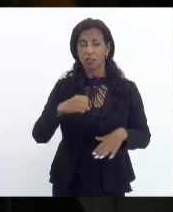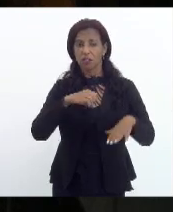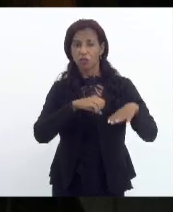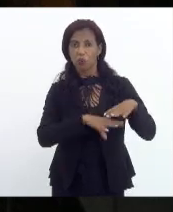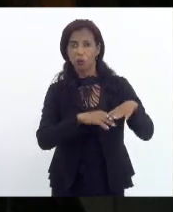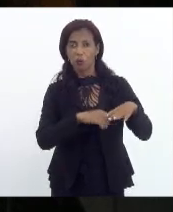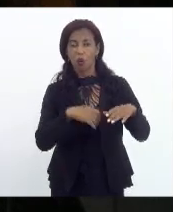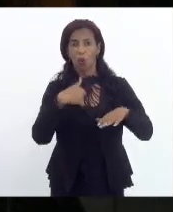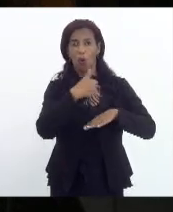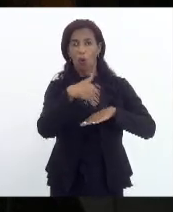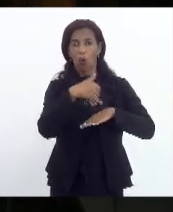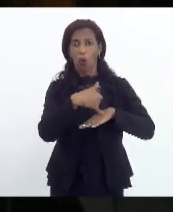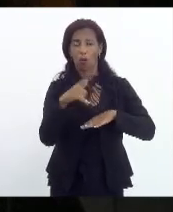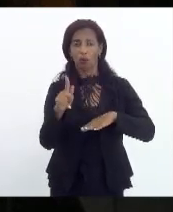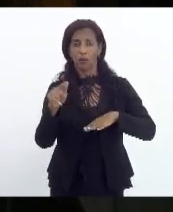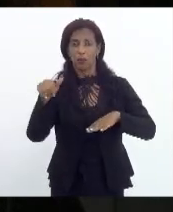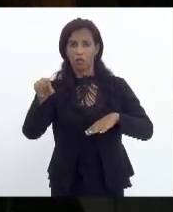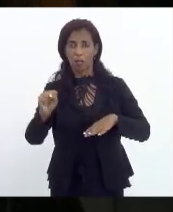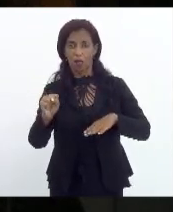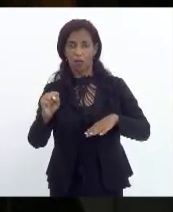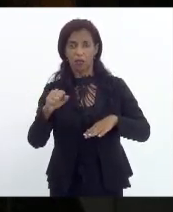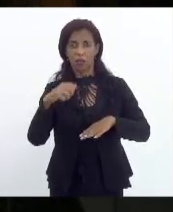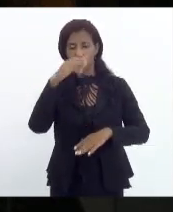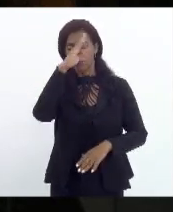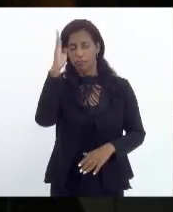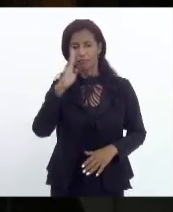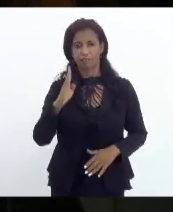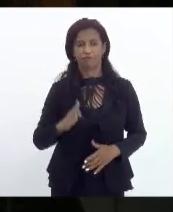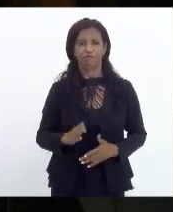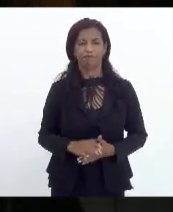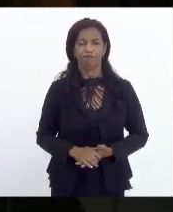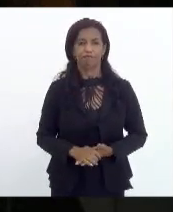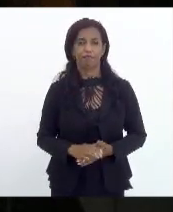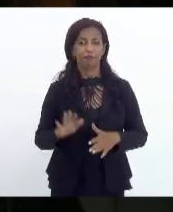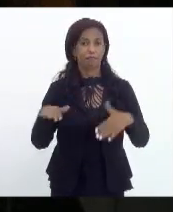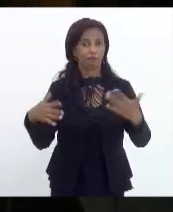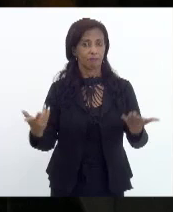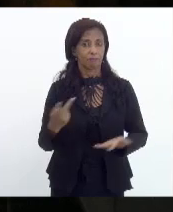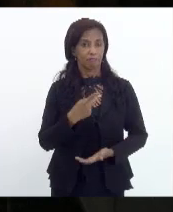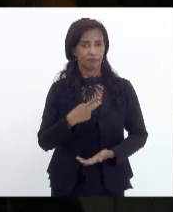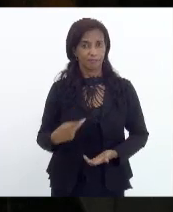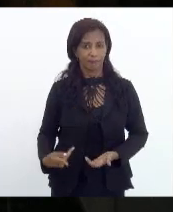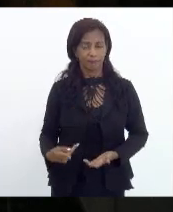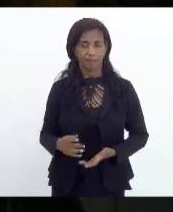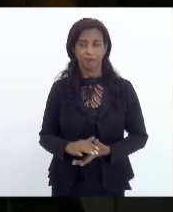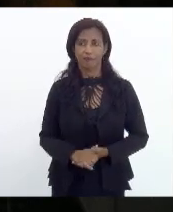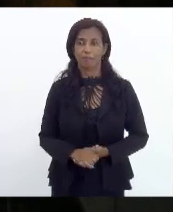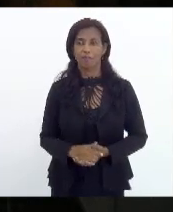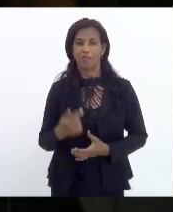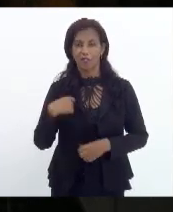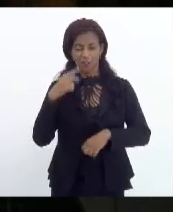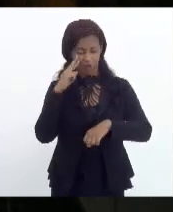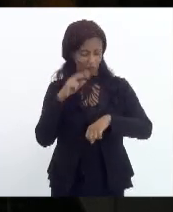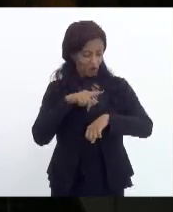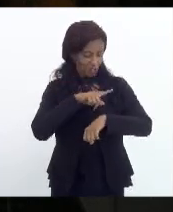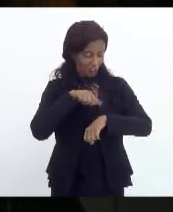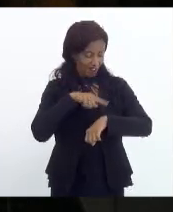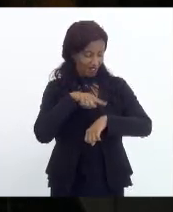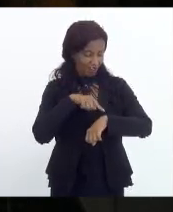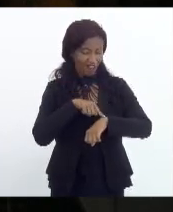reservas de óleo e gás do nosso país tão chora Presidente o aqui olhar o